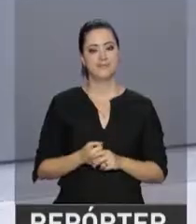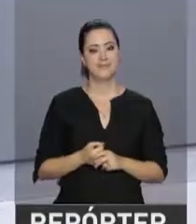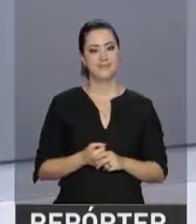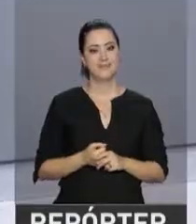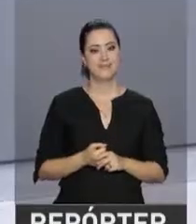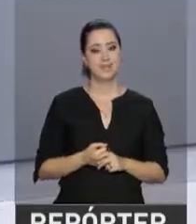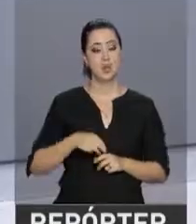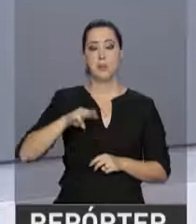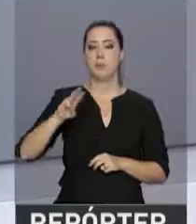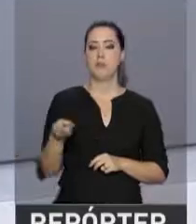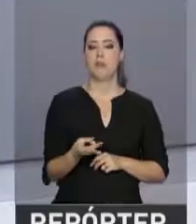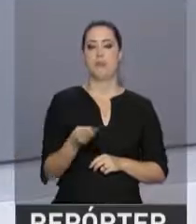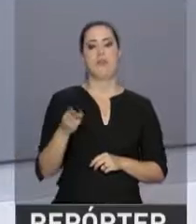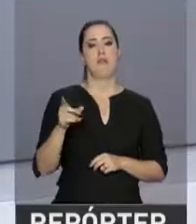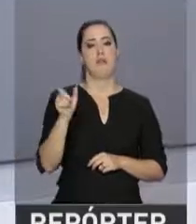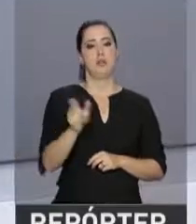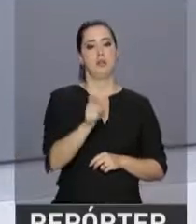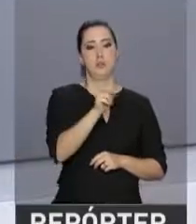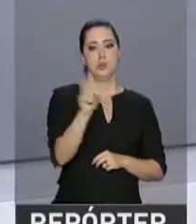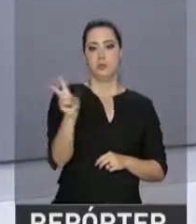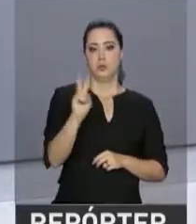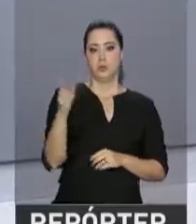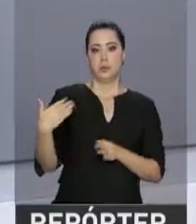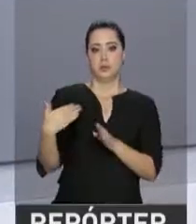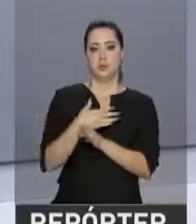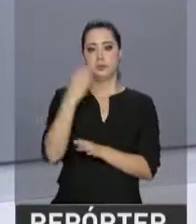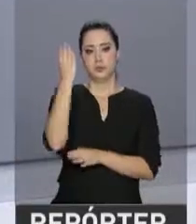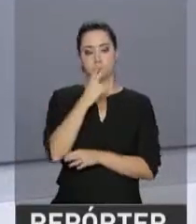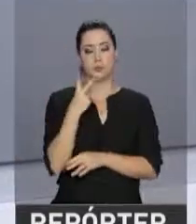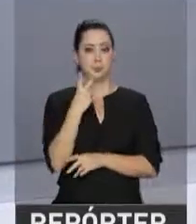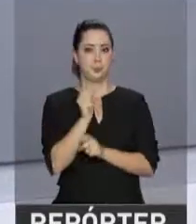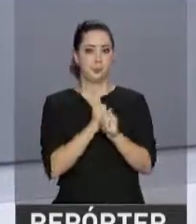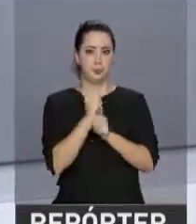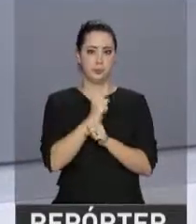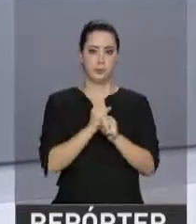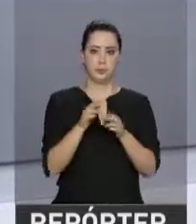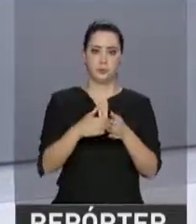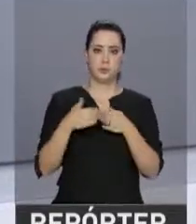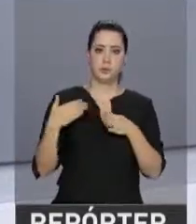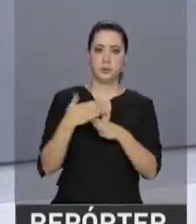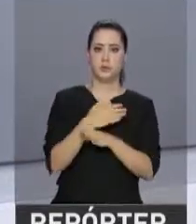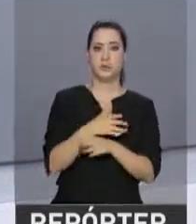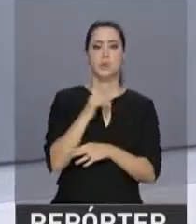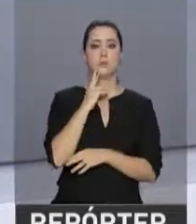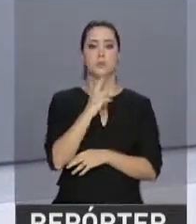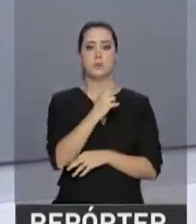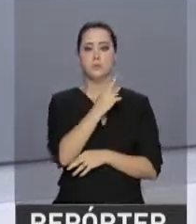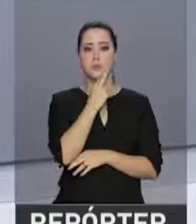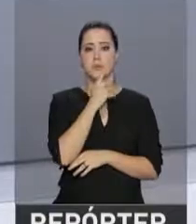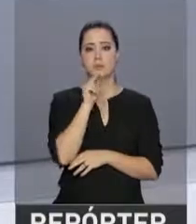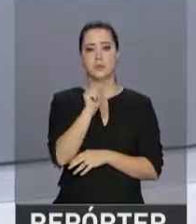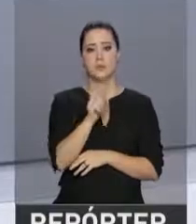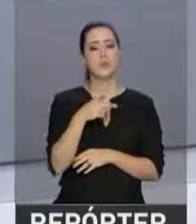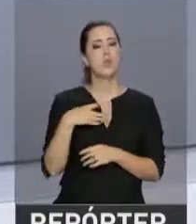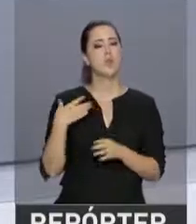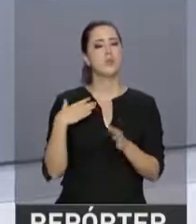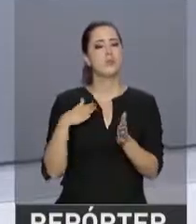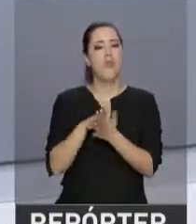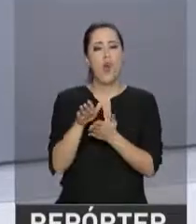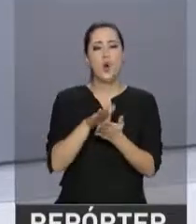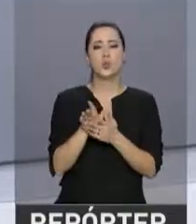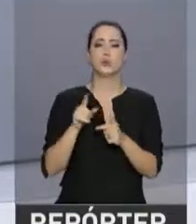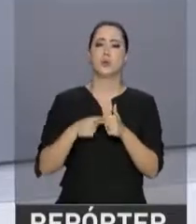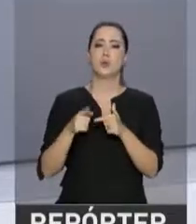milhares de venezuelanos entraram no brasil nos últimos dois anos pela fronteira com o estado de roraima eles fogem da crise